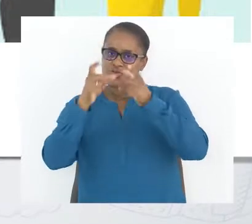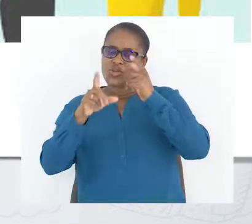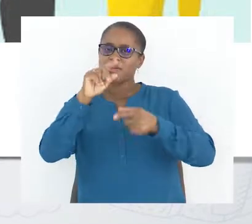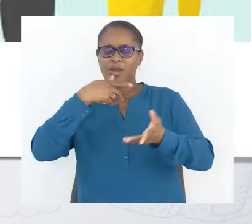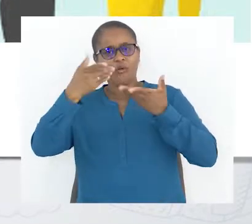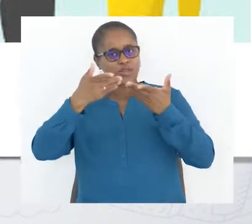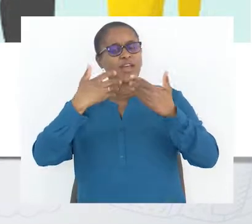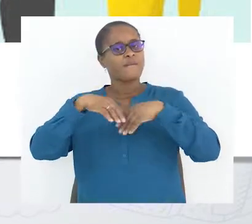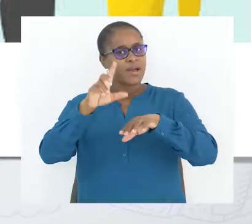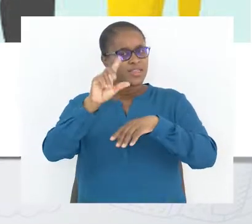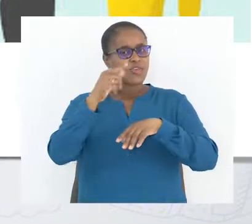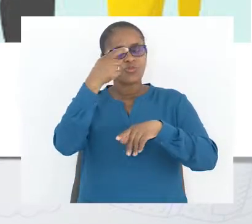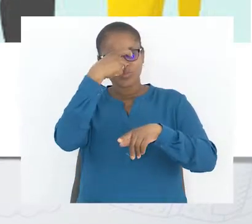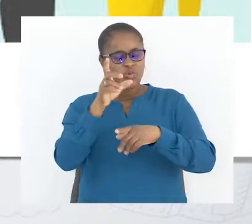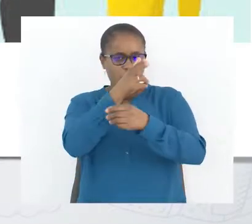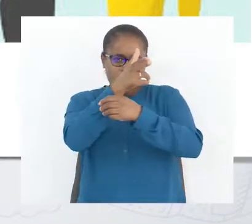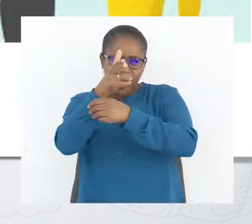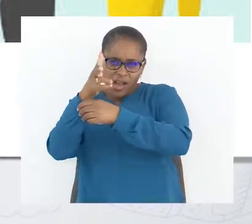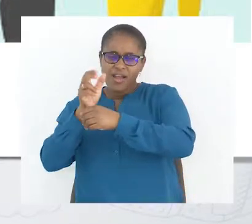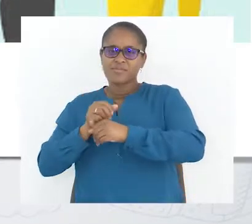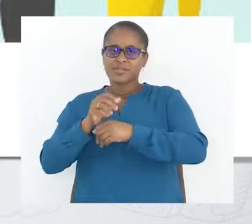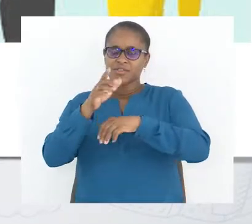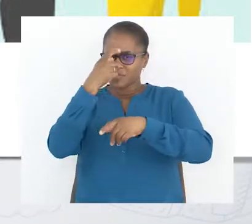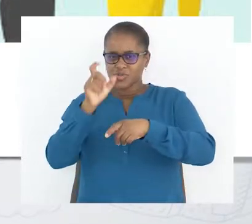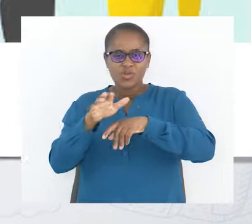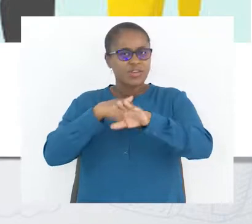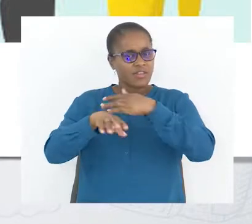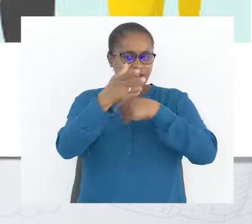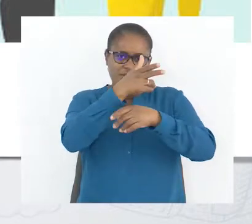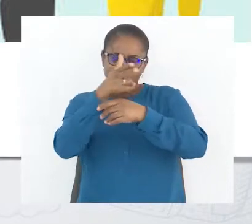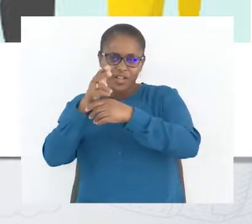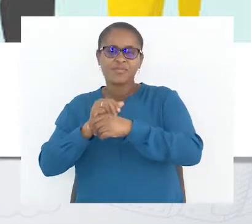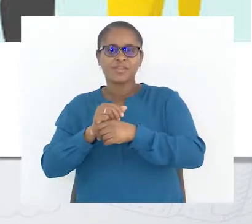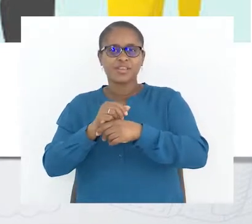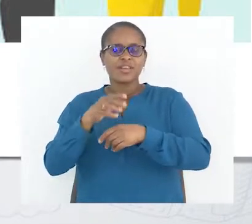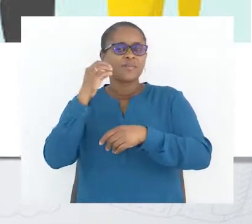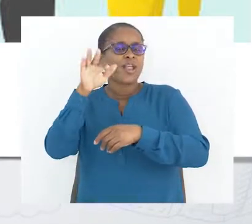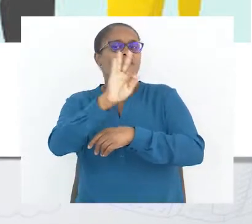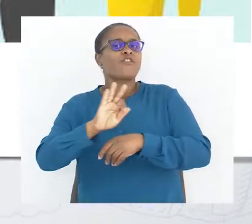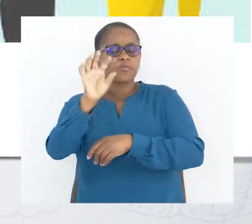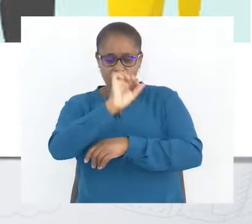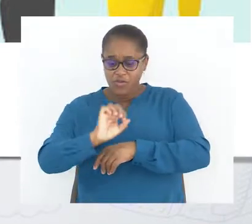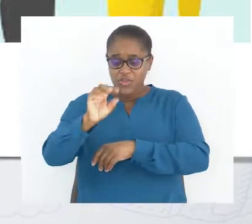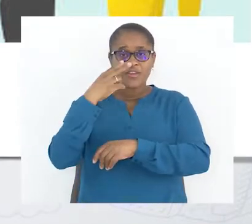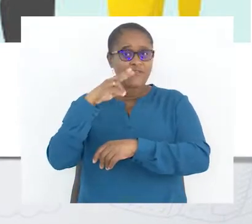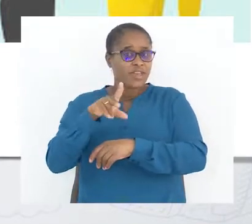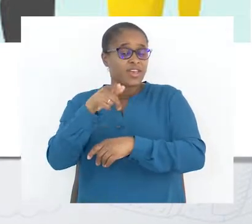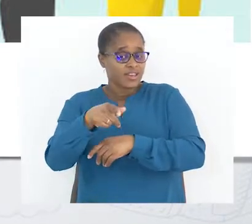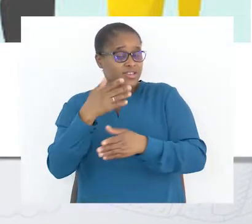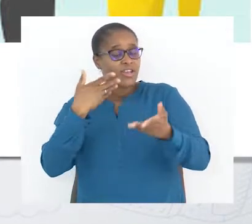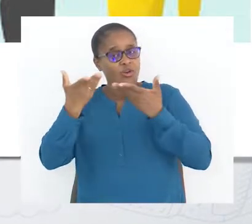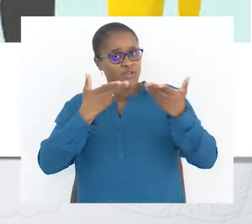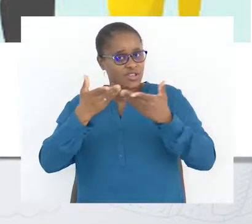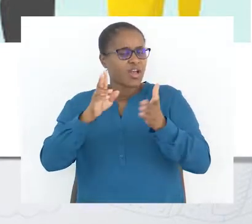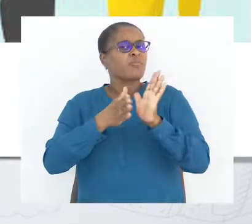conversarem, mas temos aqui um cameraman, uma pessoa que faz filmagem. Pela forma como vocês podem ver, aqui estão a conversar provavelmente